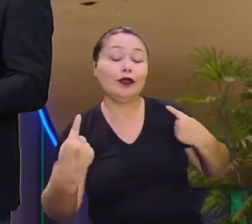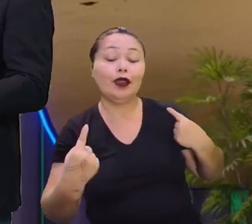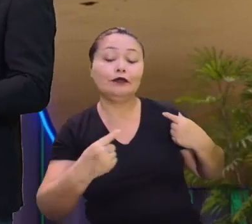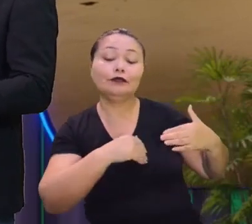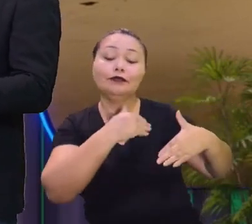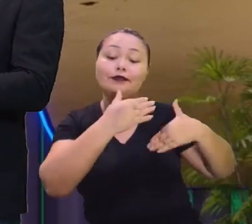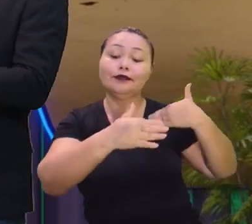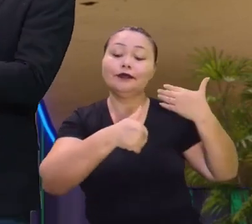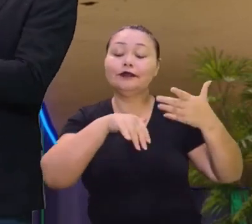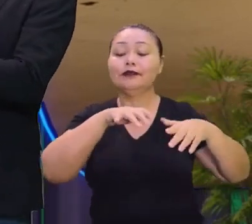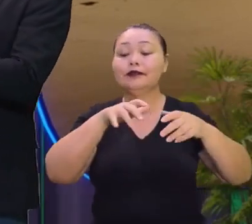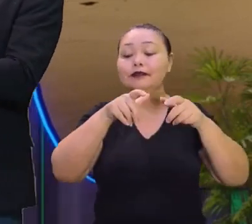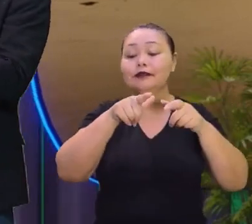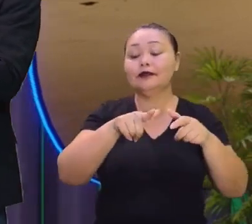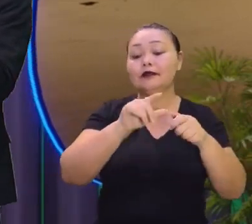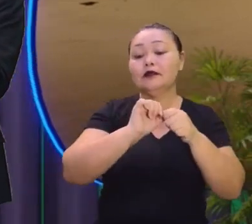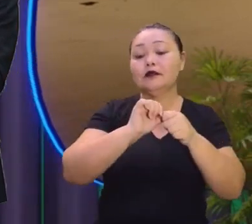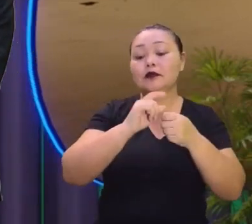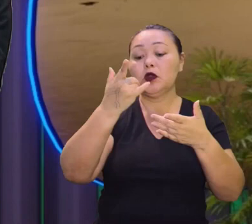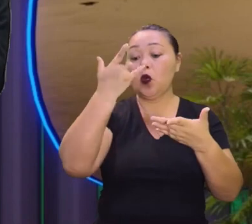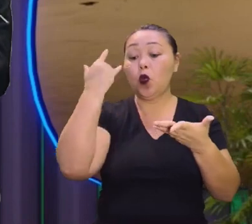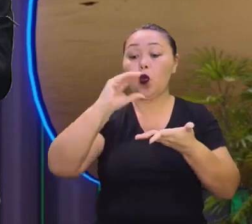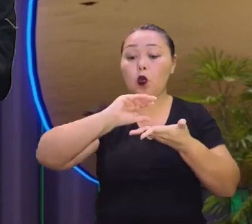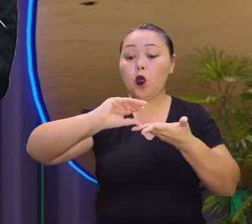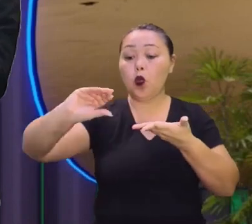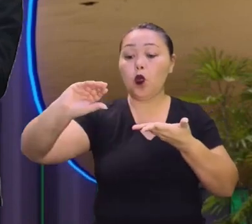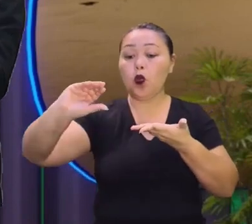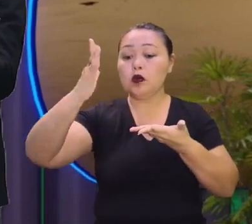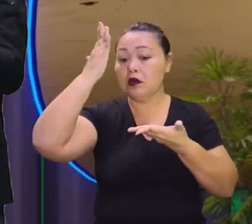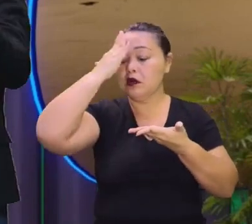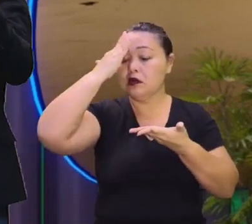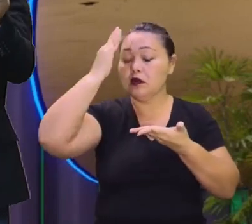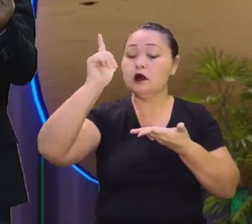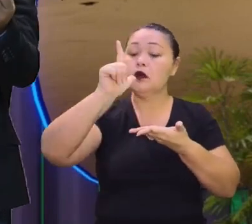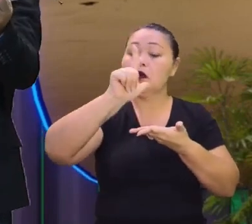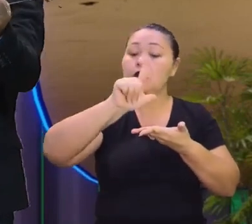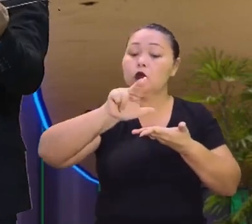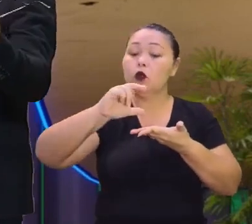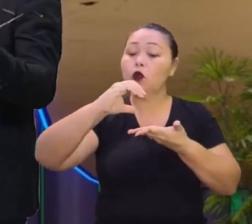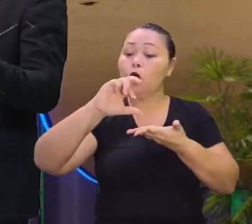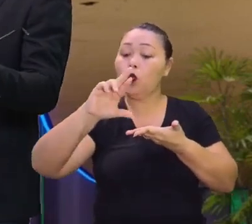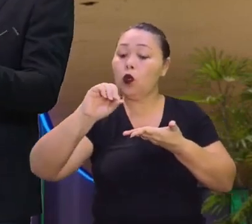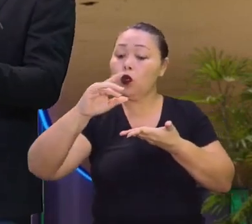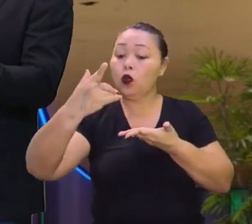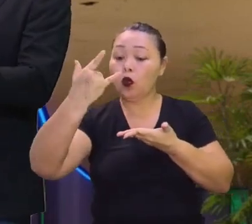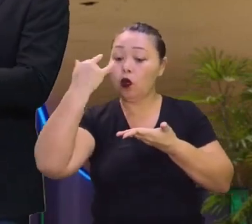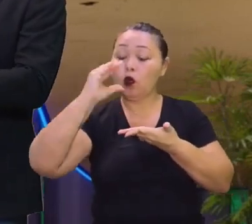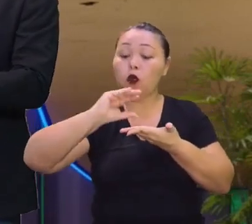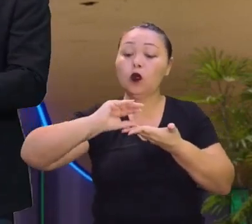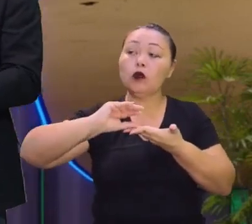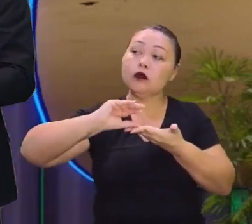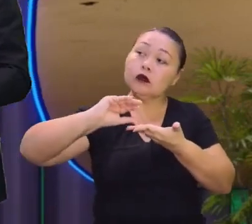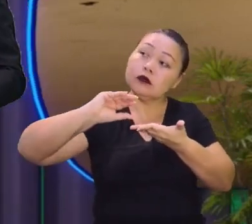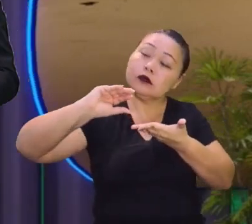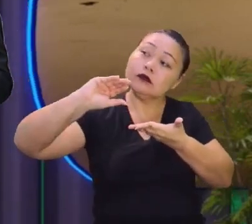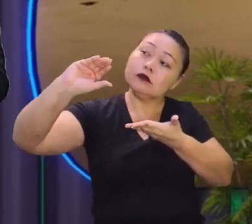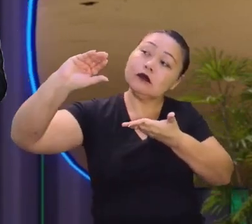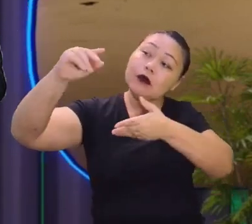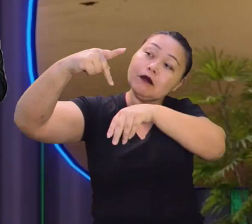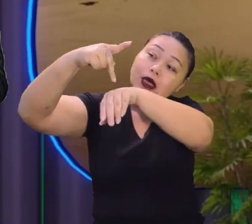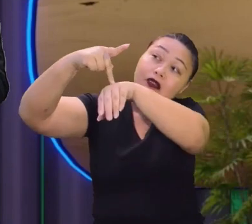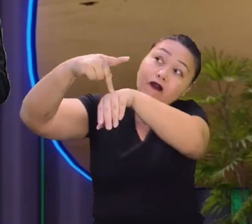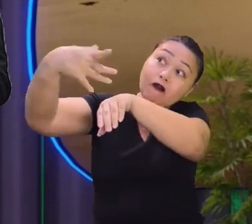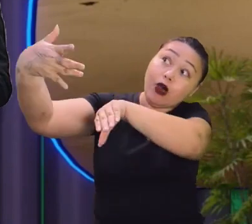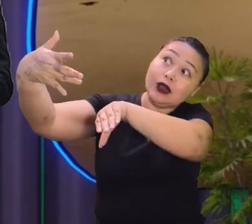regional. Aquilo que você falou. Muito bem. O lucro, como o aluno sabe, a gente já falou em aulas de geografia geral, vai para esse país